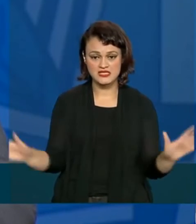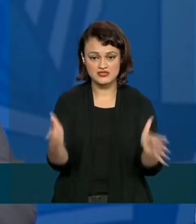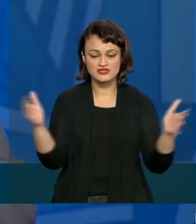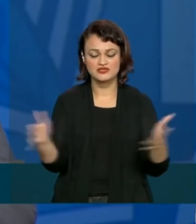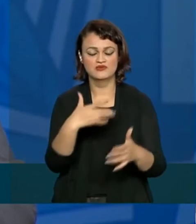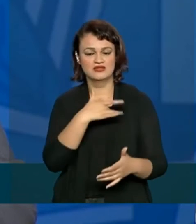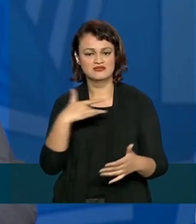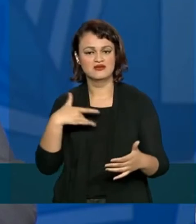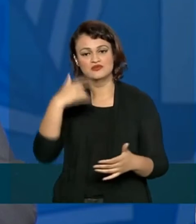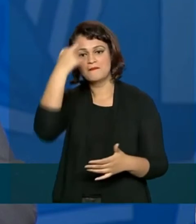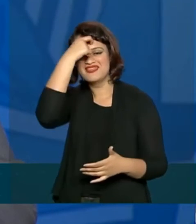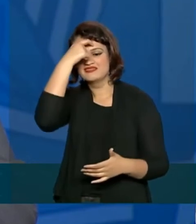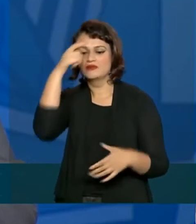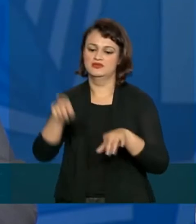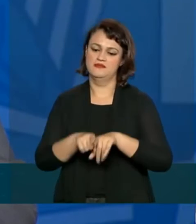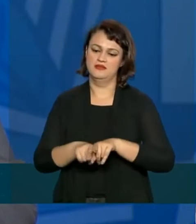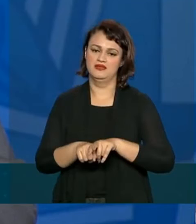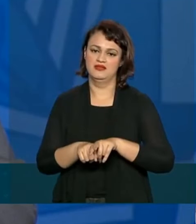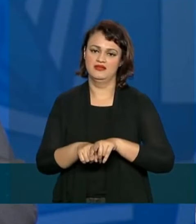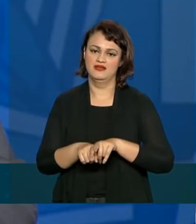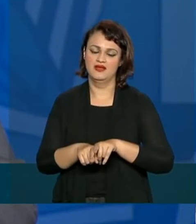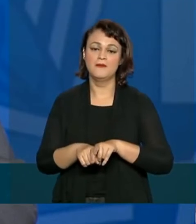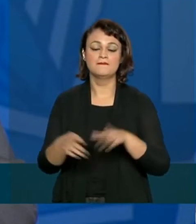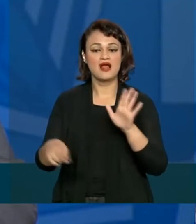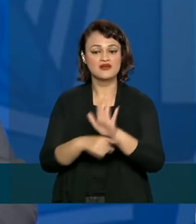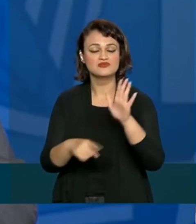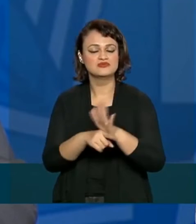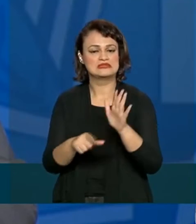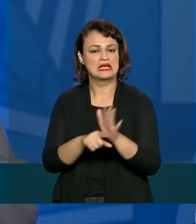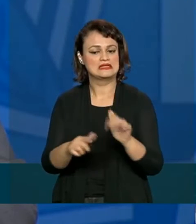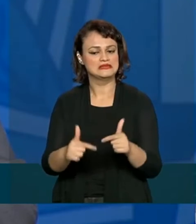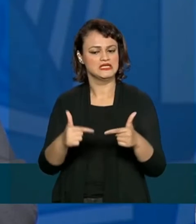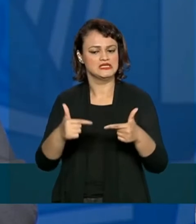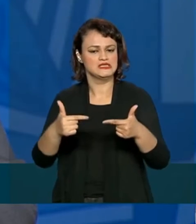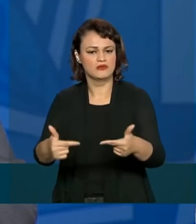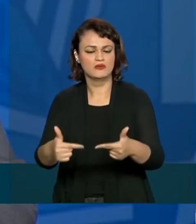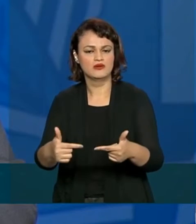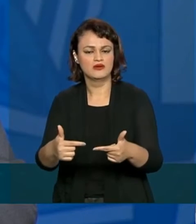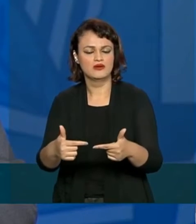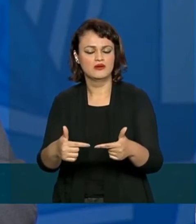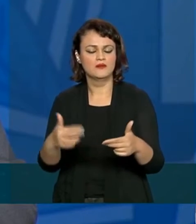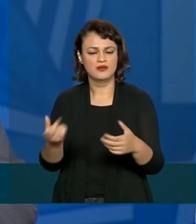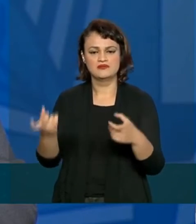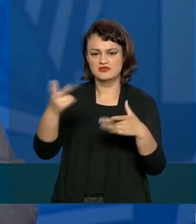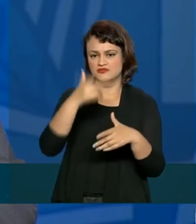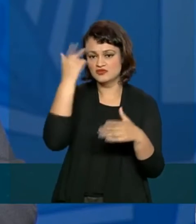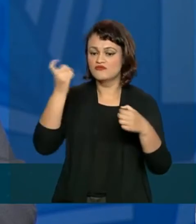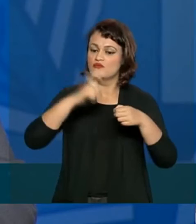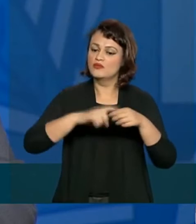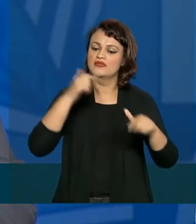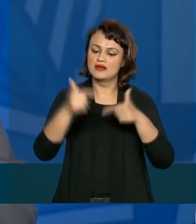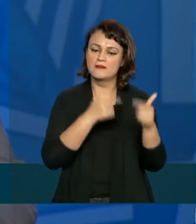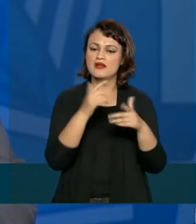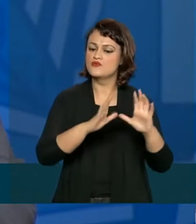física e mental da população brasileira, de forma a contribuir com as ações para a retomada segura das atividades